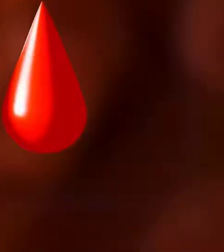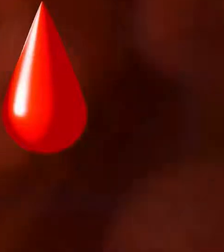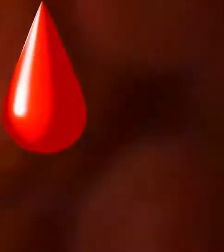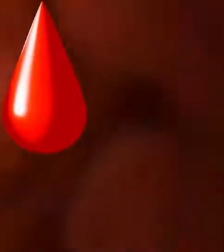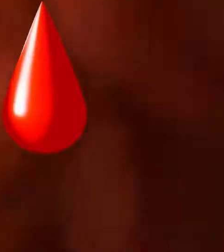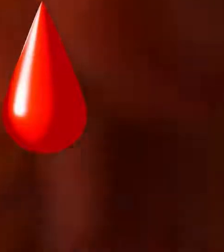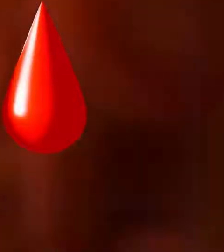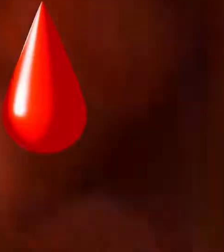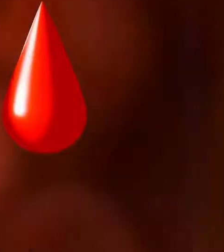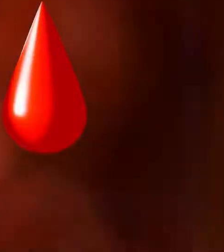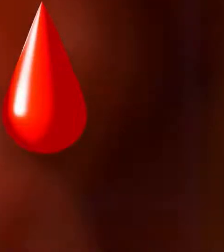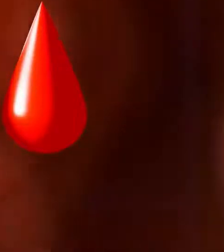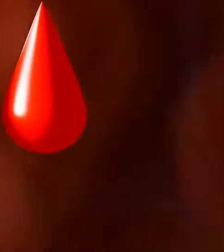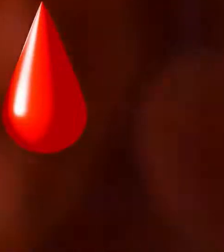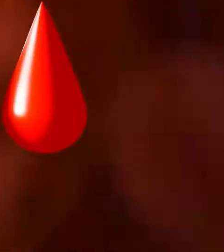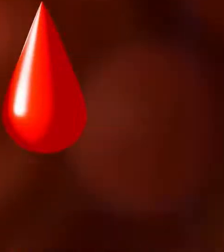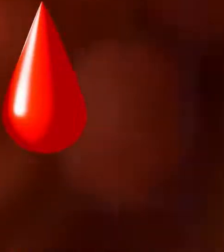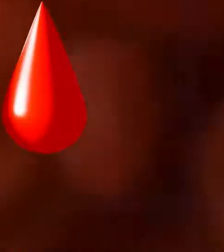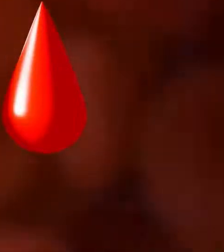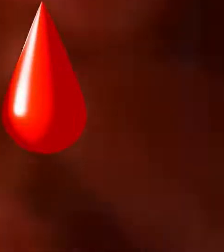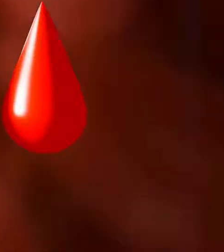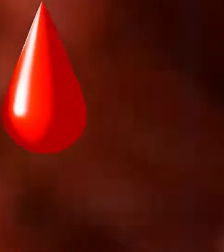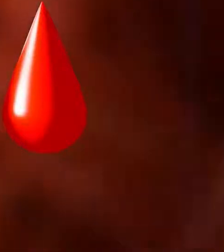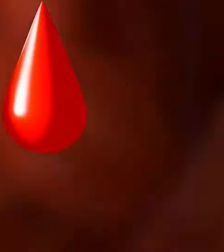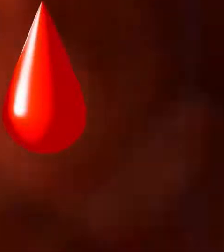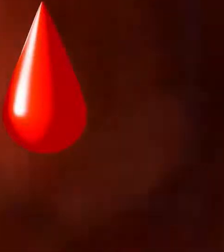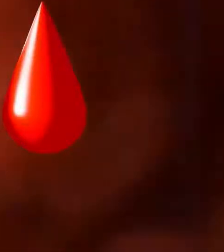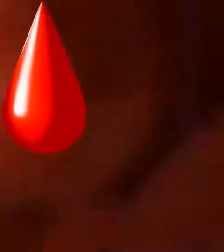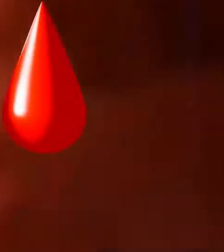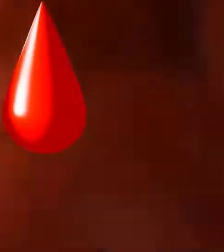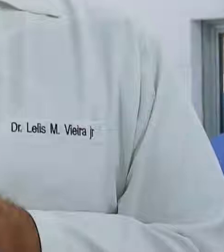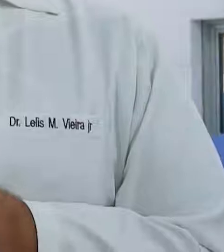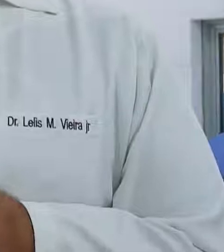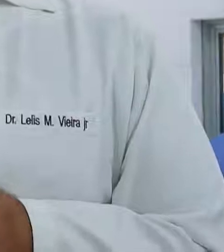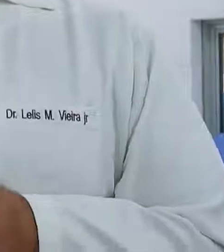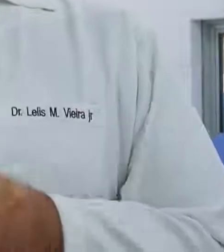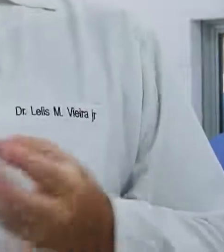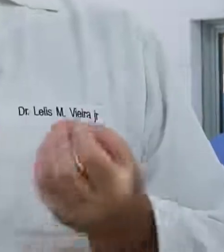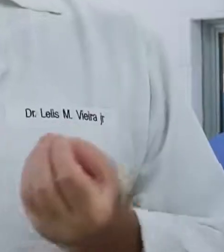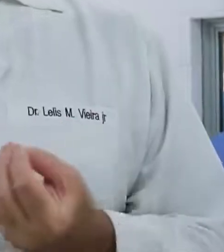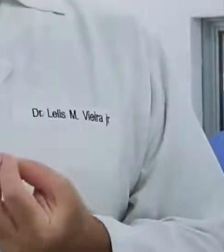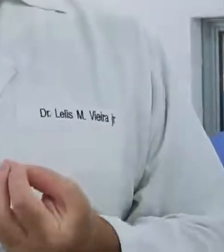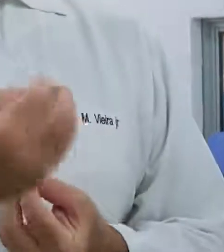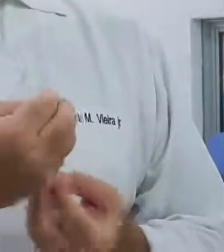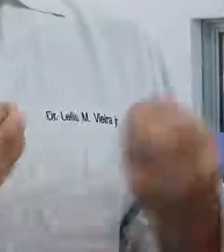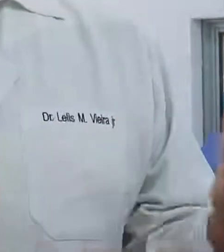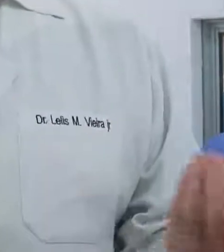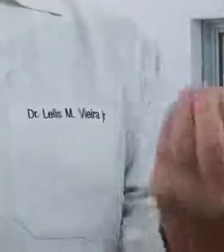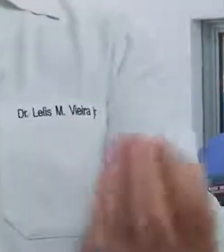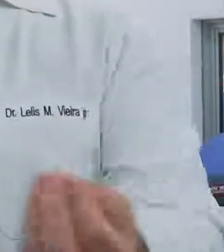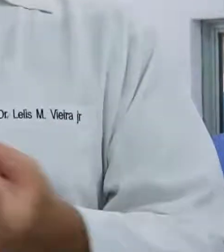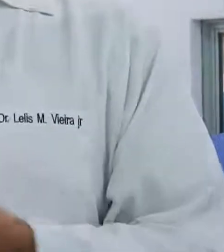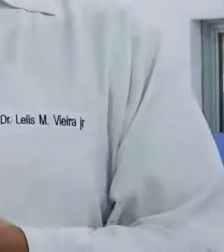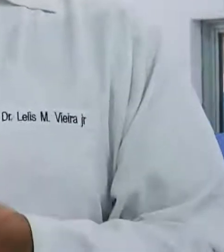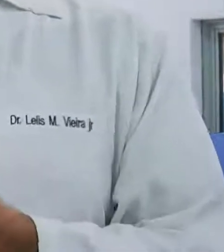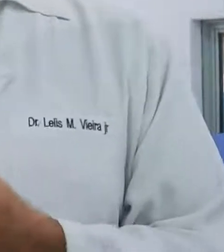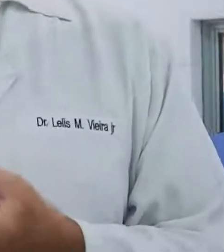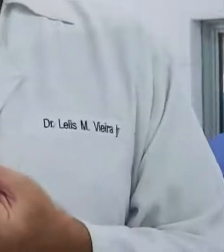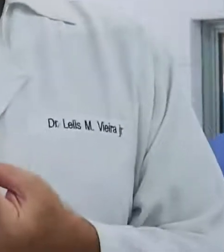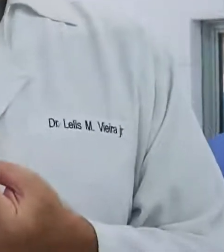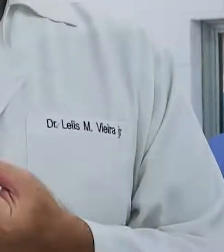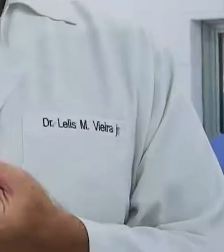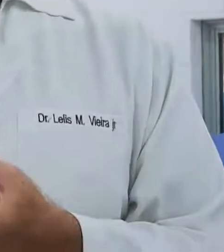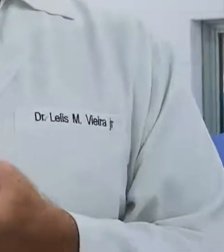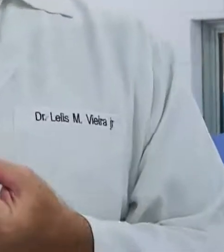Então, ele é A porque tem o A, ele é B porque tem o B, ele é AB porque tem os dois e o O que não tem. Então, você entendendo que tem alguma coisa